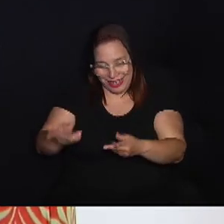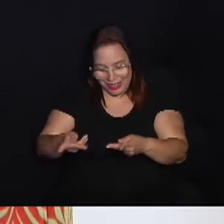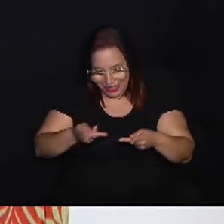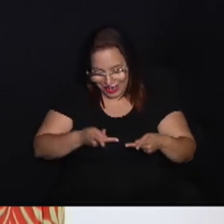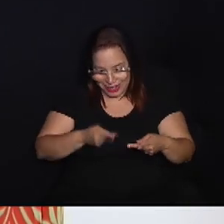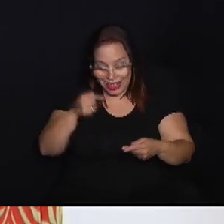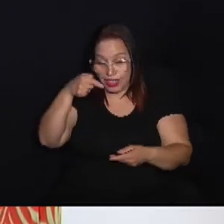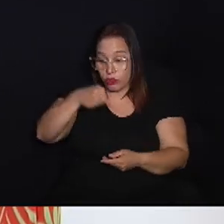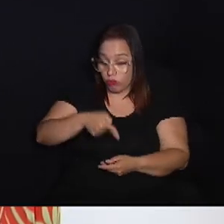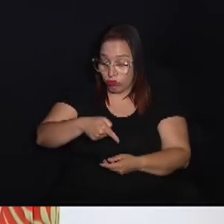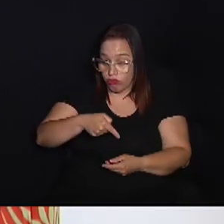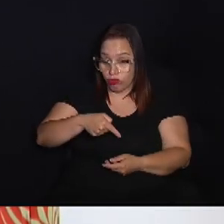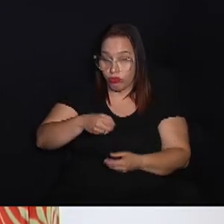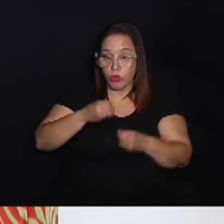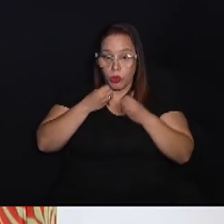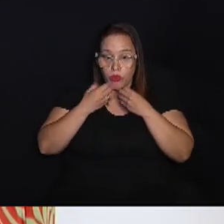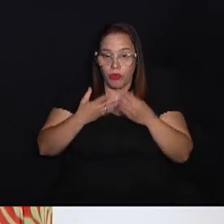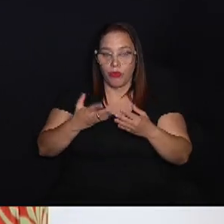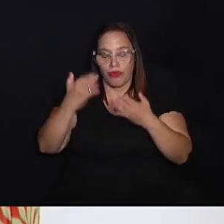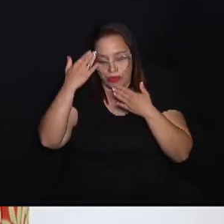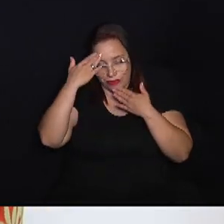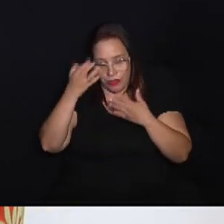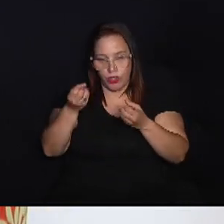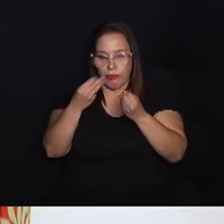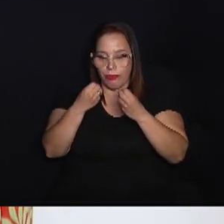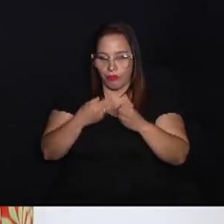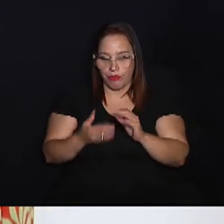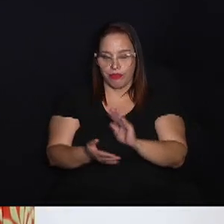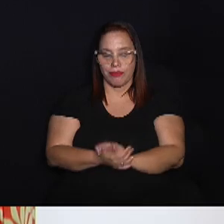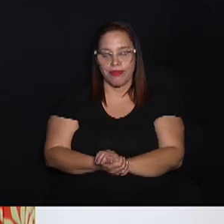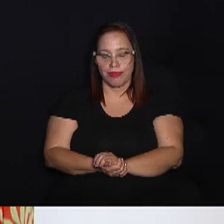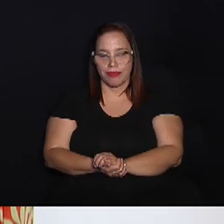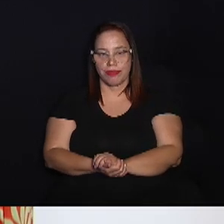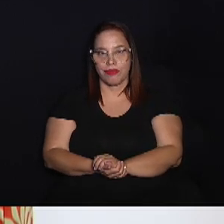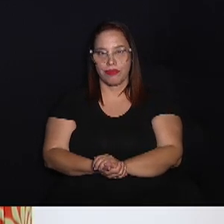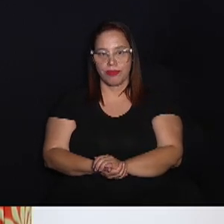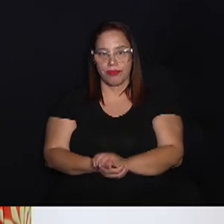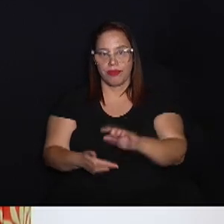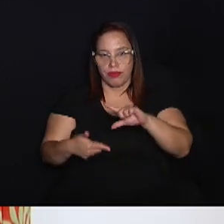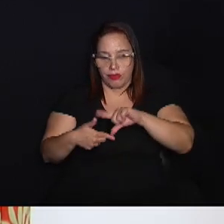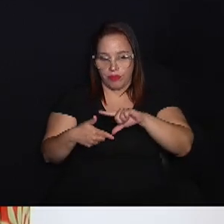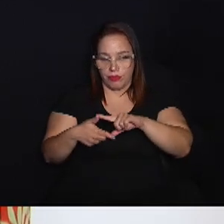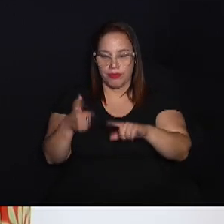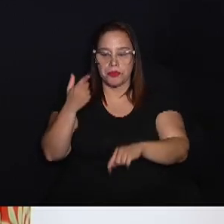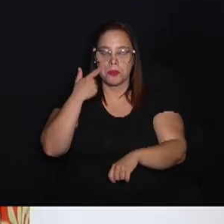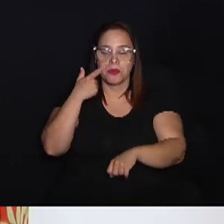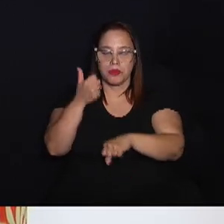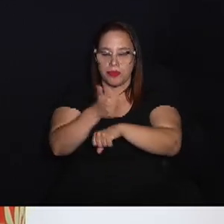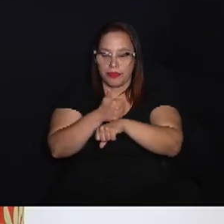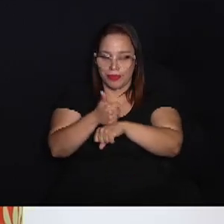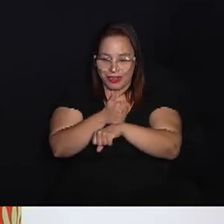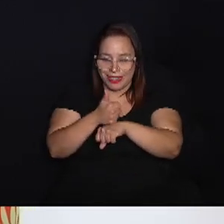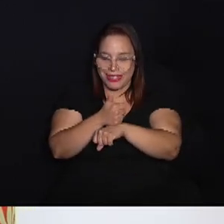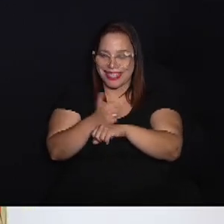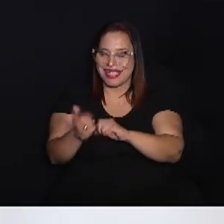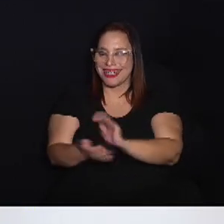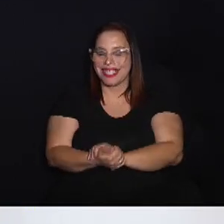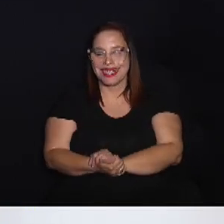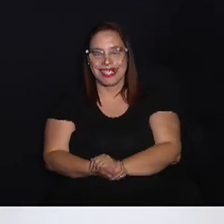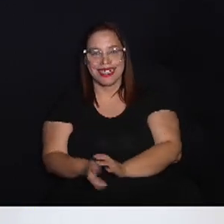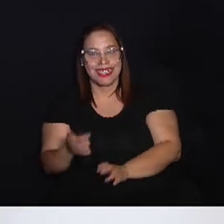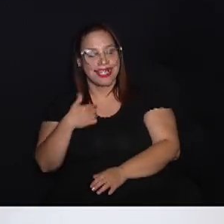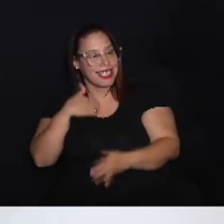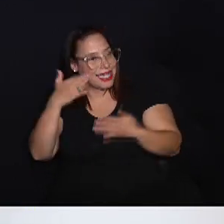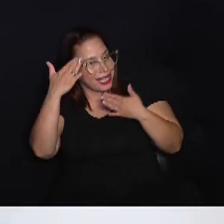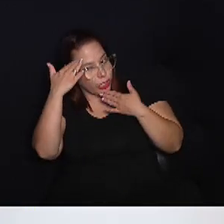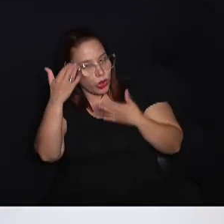participação com a gente, tudo de bom e obrigada pelas informações e por participar aqui no nosso programa, no nosso quadro, né? Se Liga na Profissão.